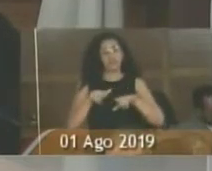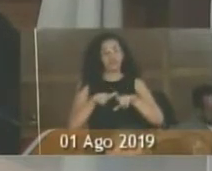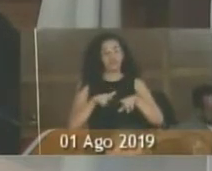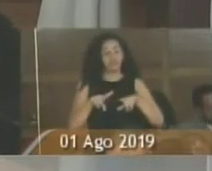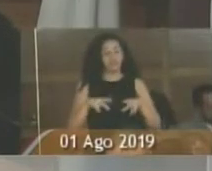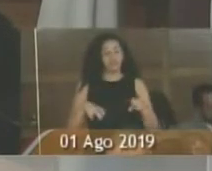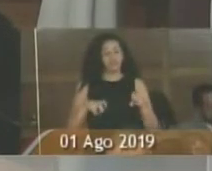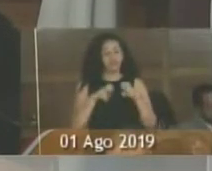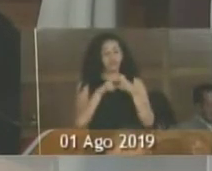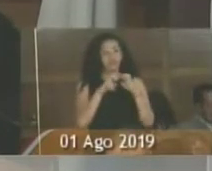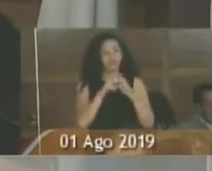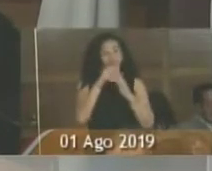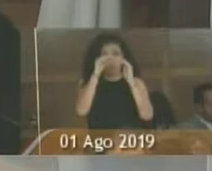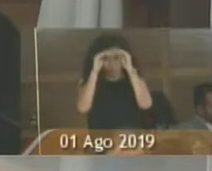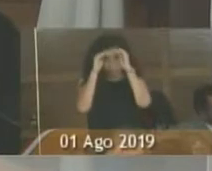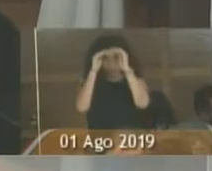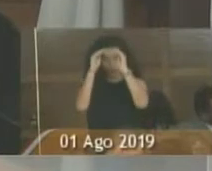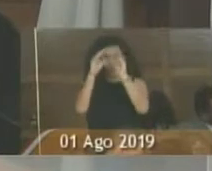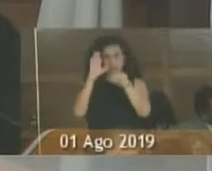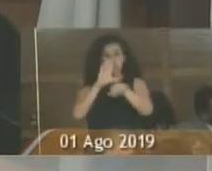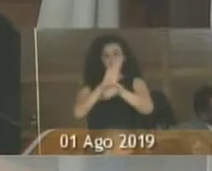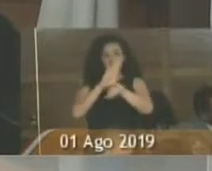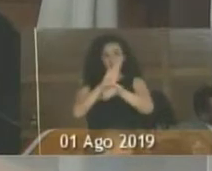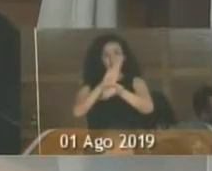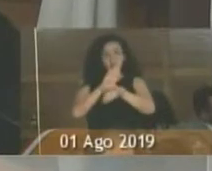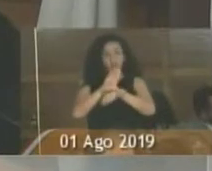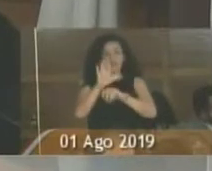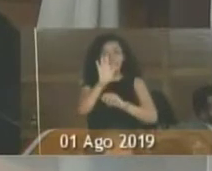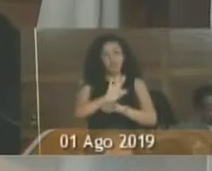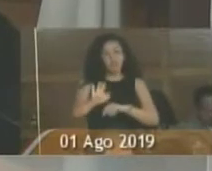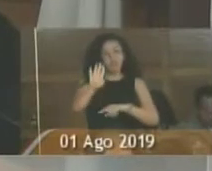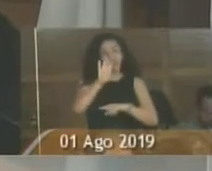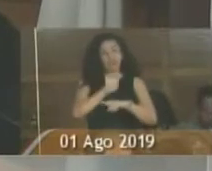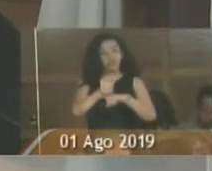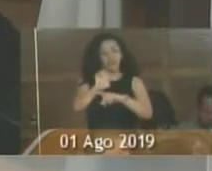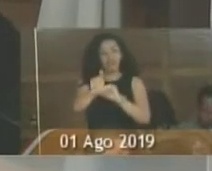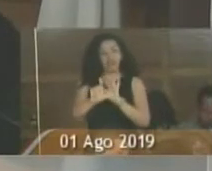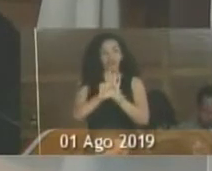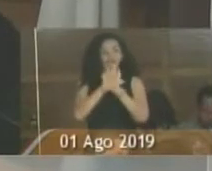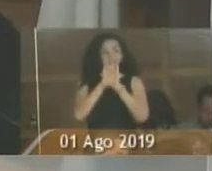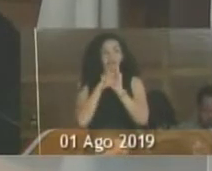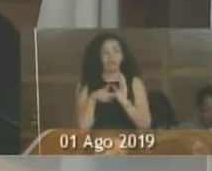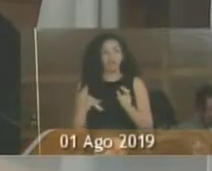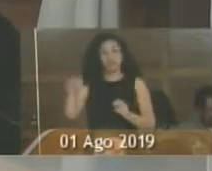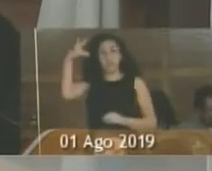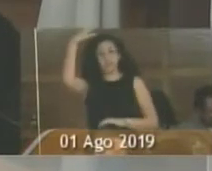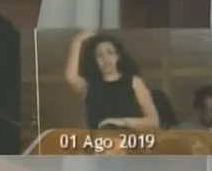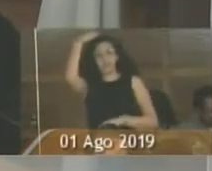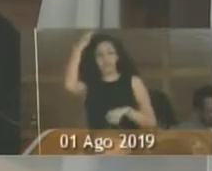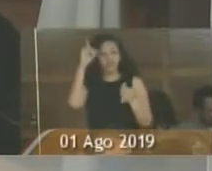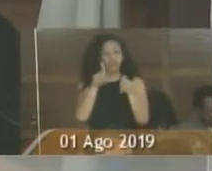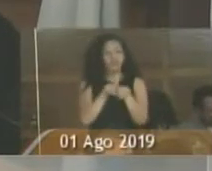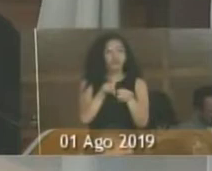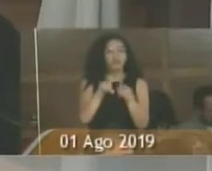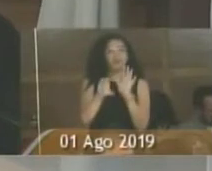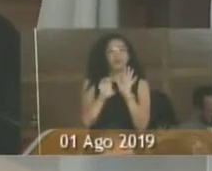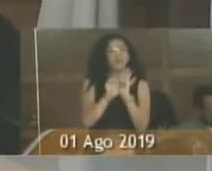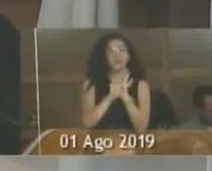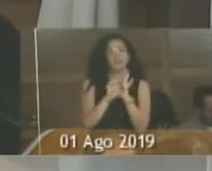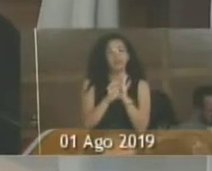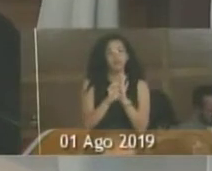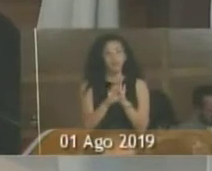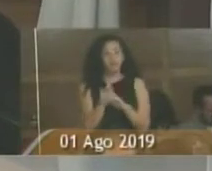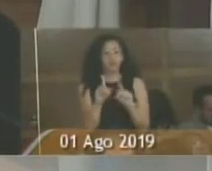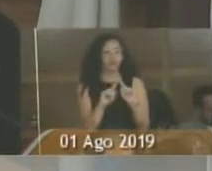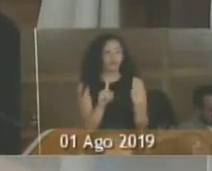público, em obediência à Constituição Federal, Estadual, à Lei Orgânica do Município de Angra dos Reis e ao Estatuto do Servidor Público